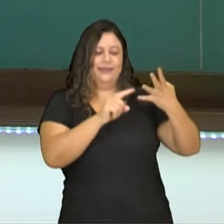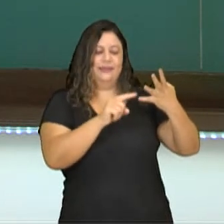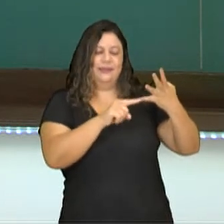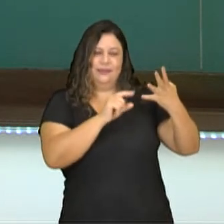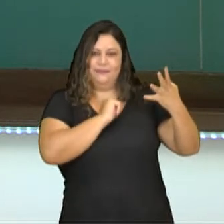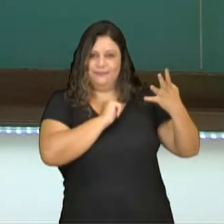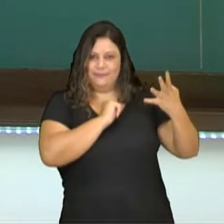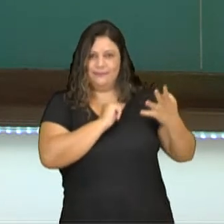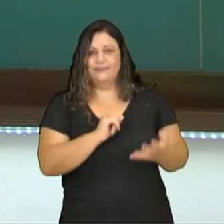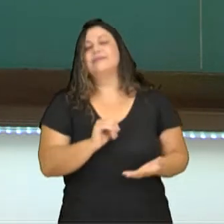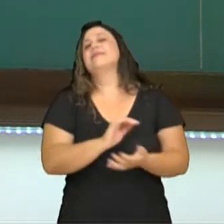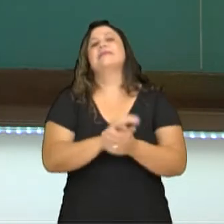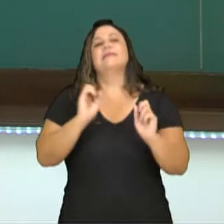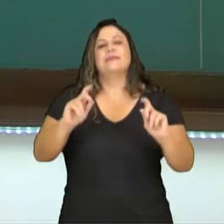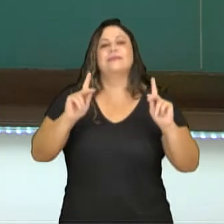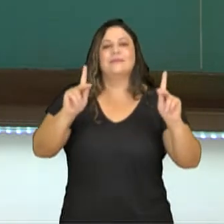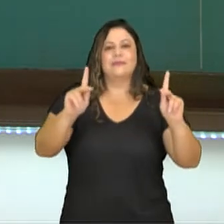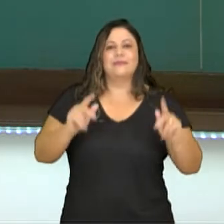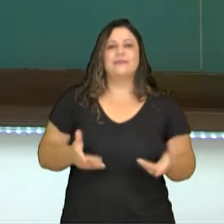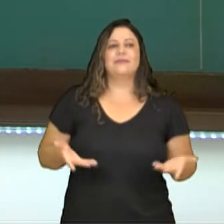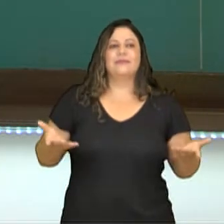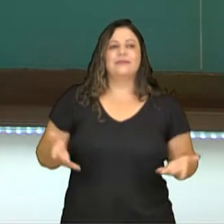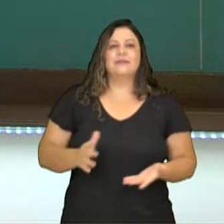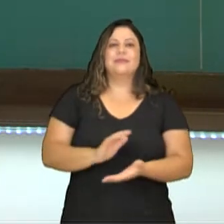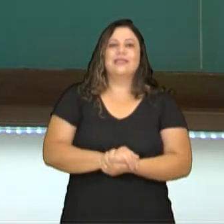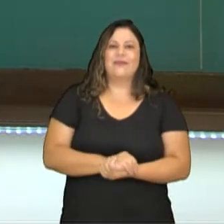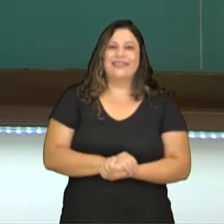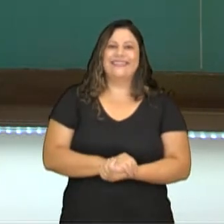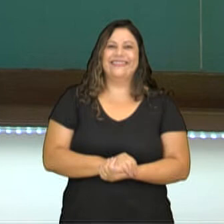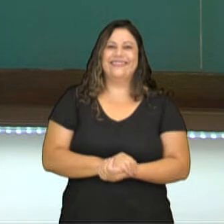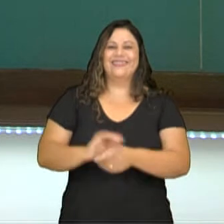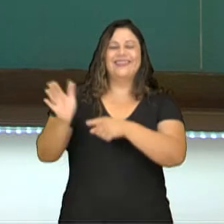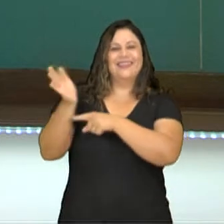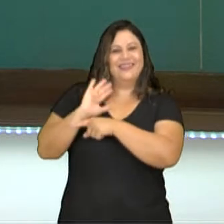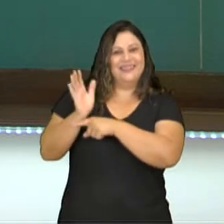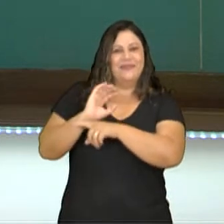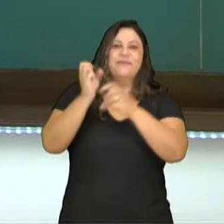360 graus, ok? Então, aqui, neste vídeo, nós